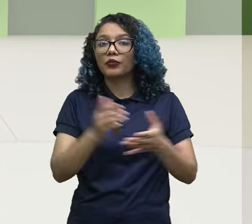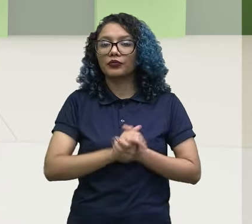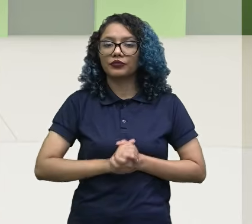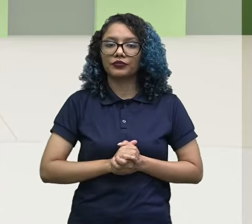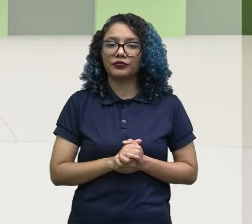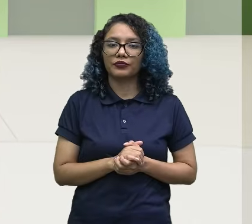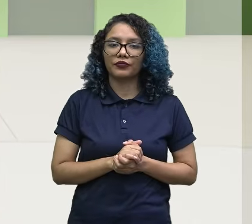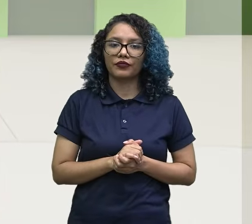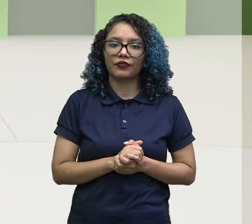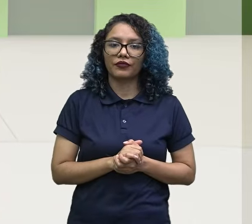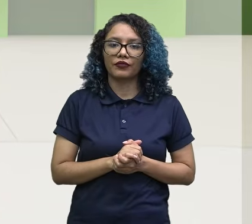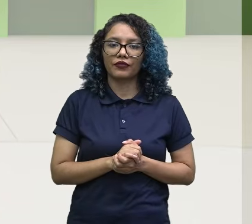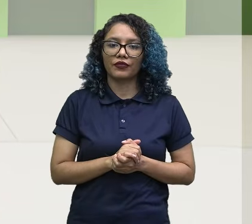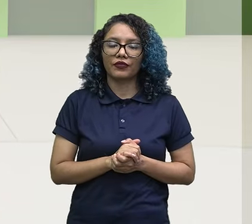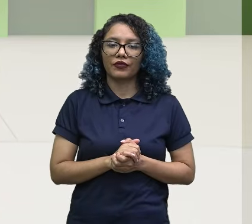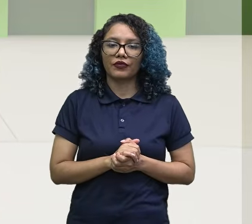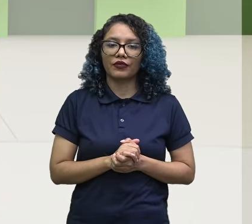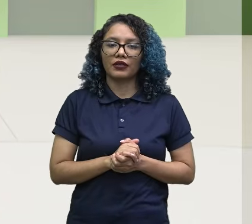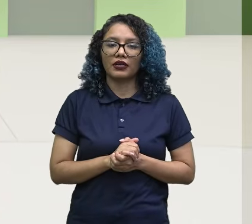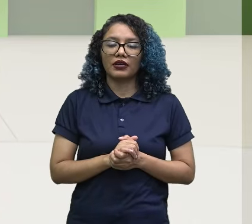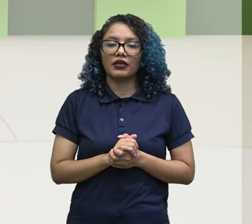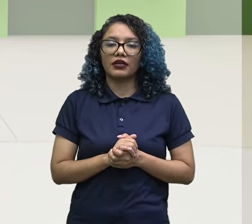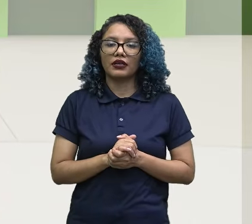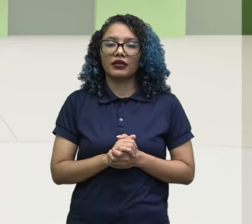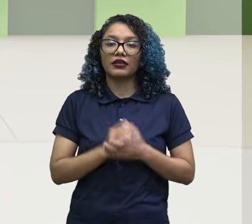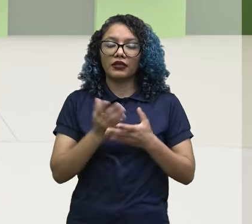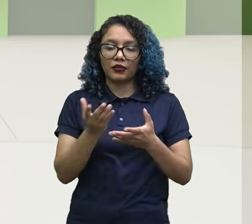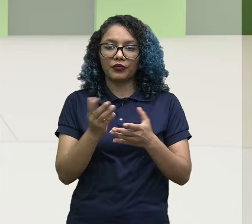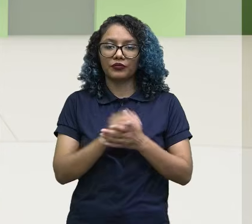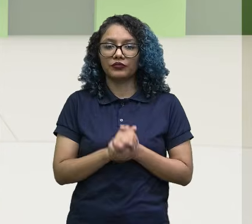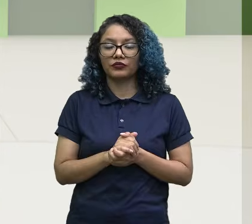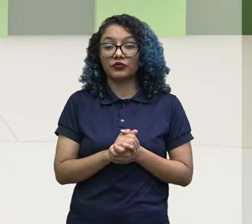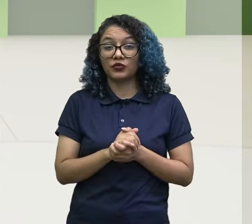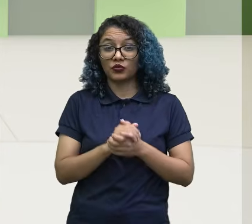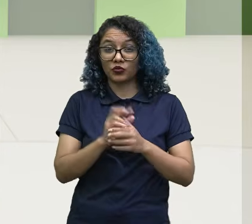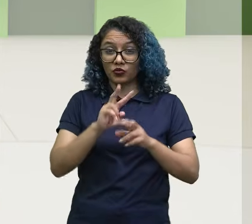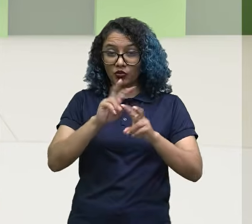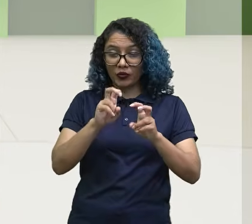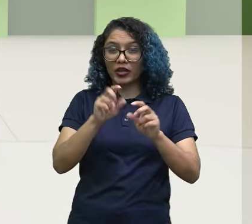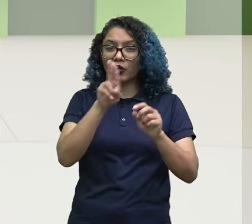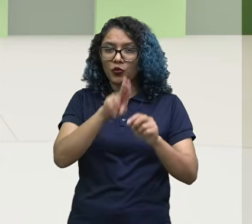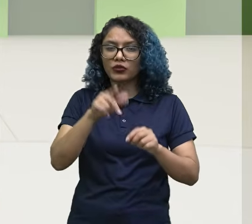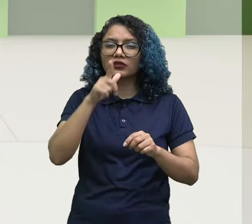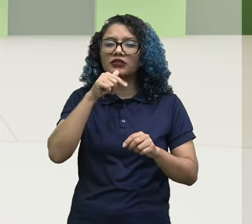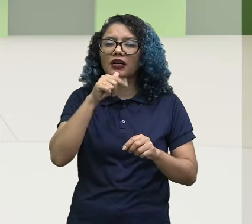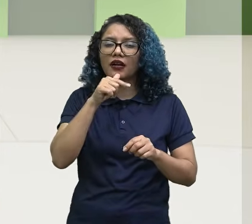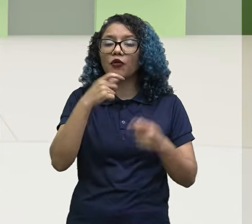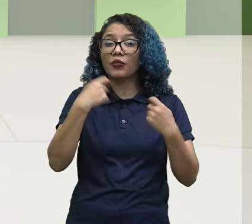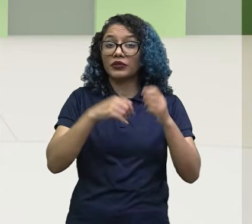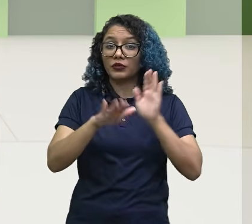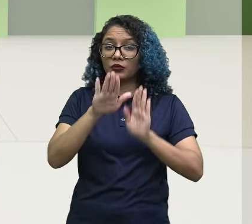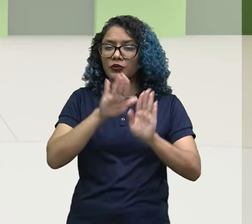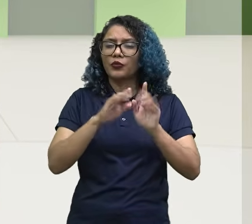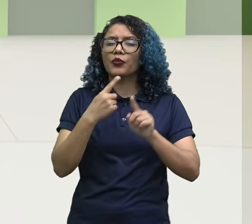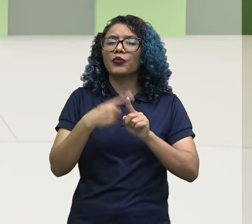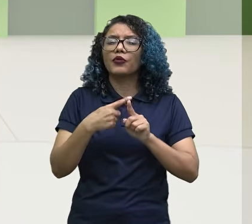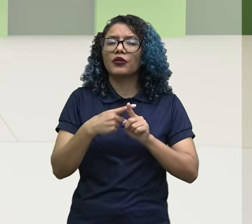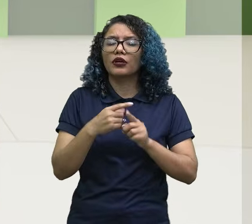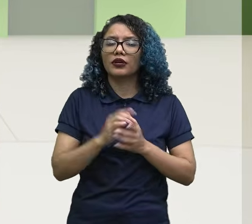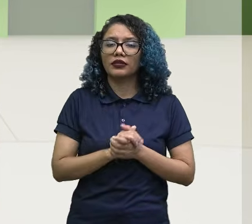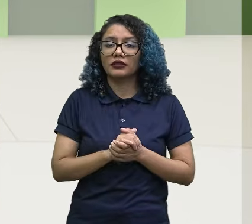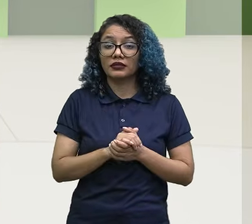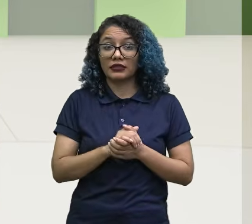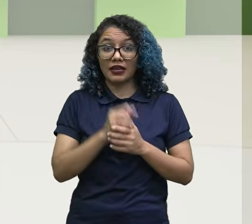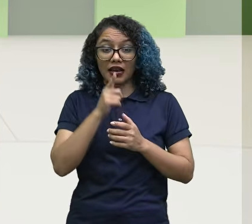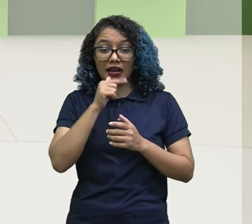no caso da eletrólise aquosa, é necessário ter esse cuidado, porque por conta da